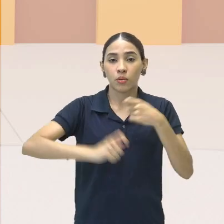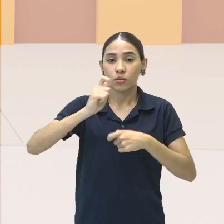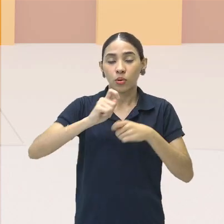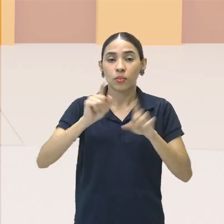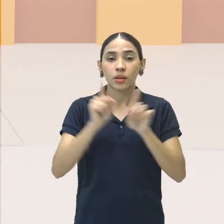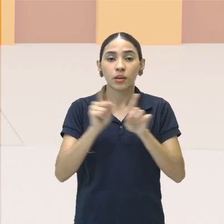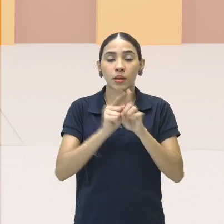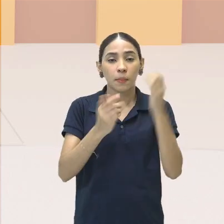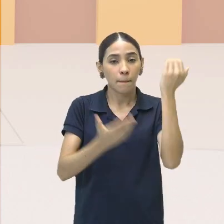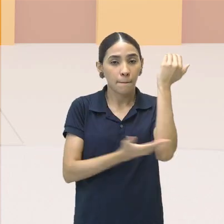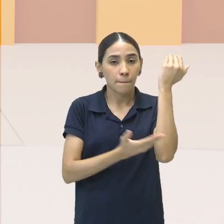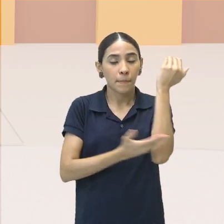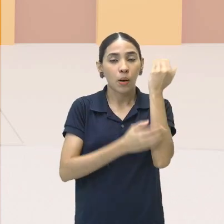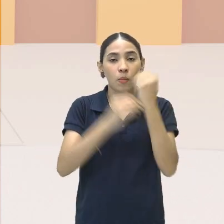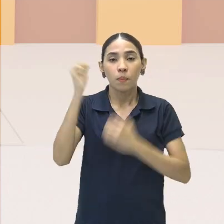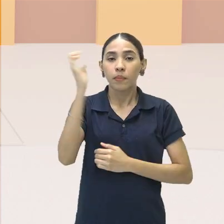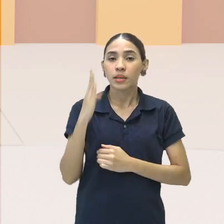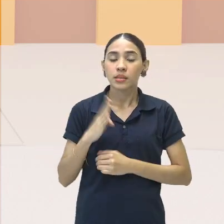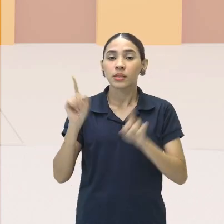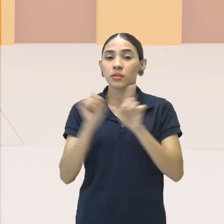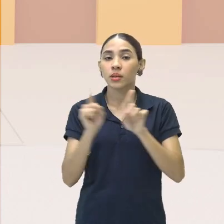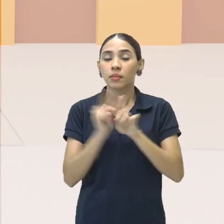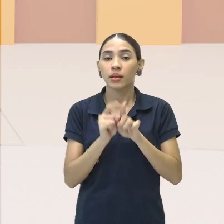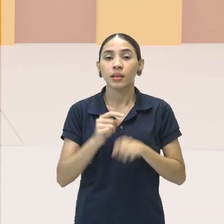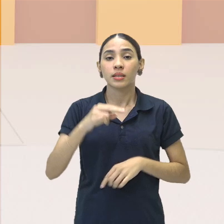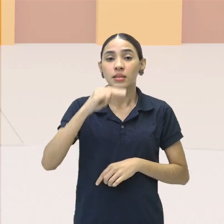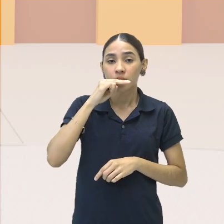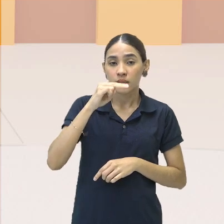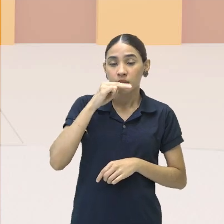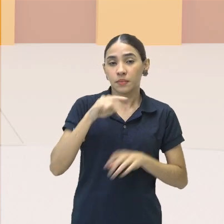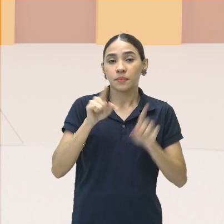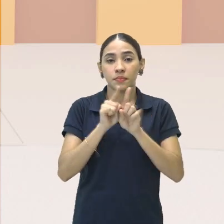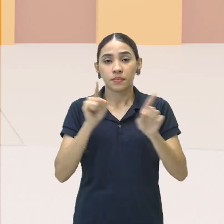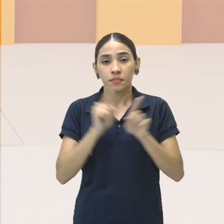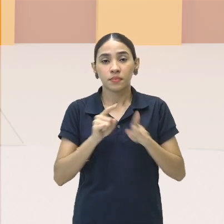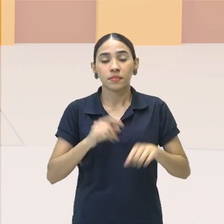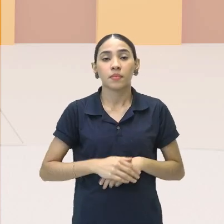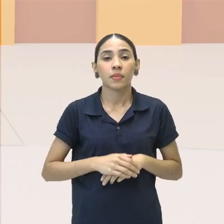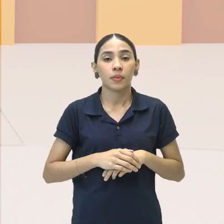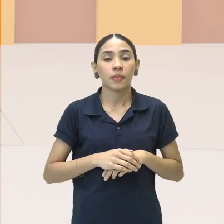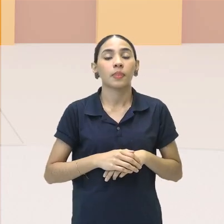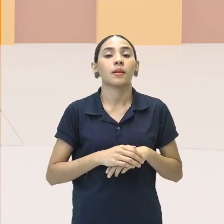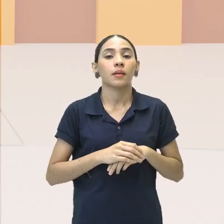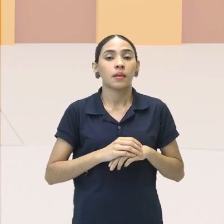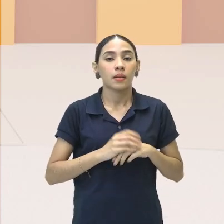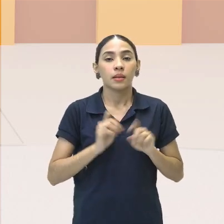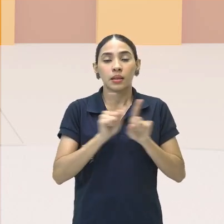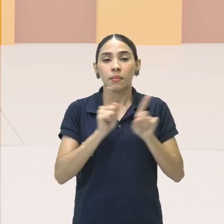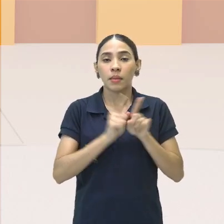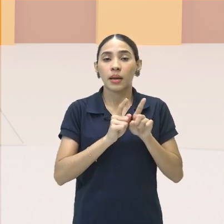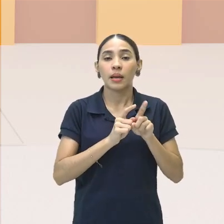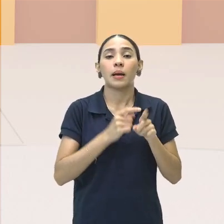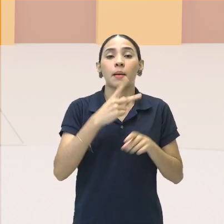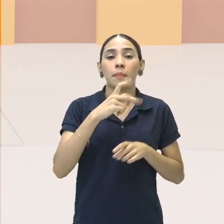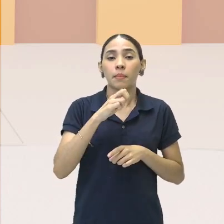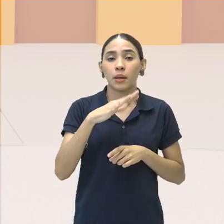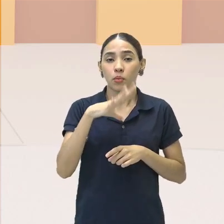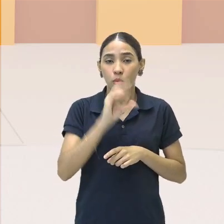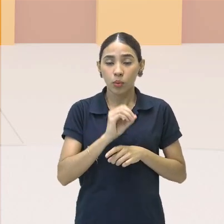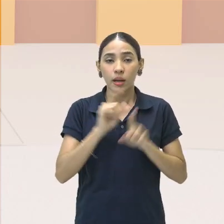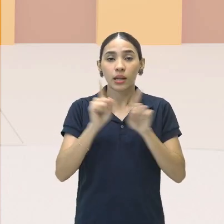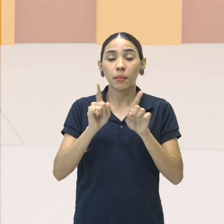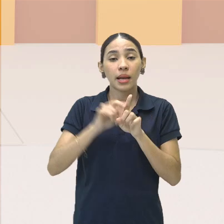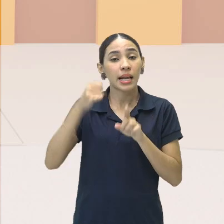como o pau-brasil, como a questão da cana-de-açúcar, da pecuária ou da criação de gado, a